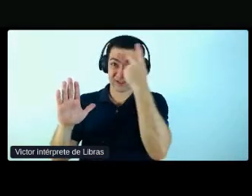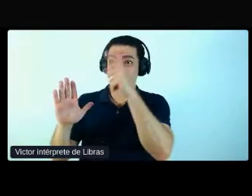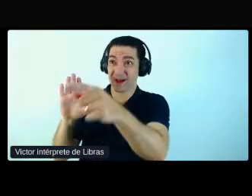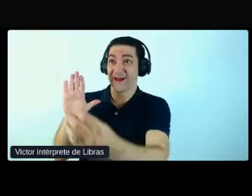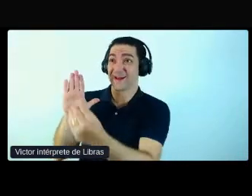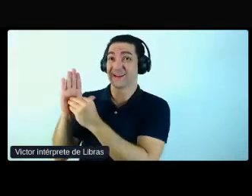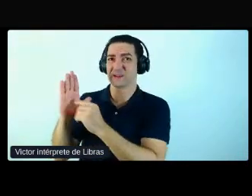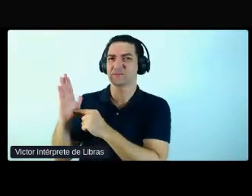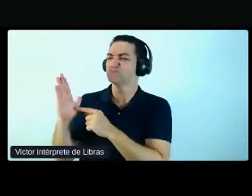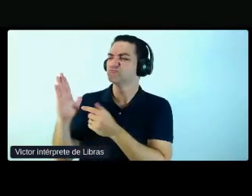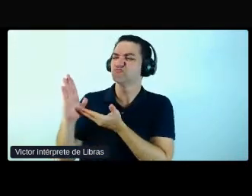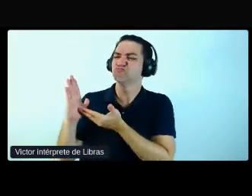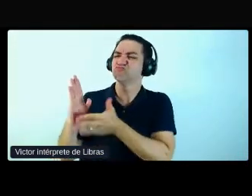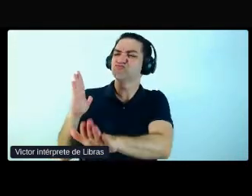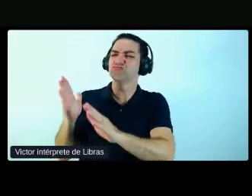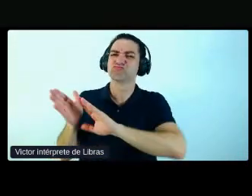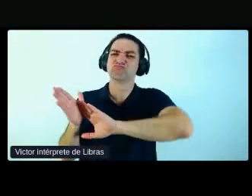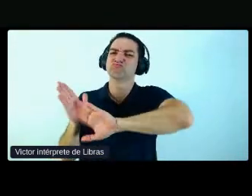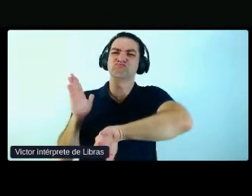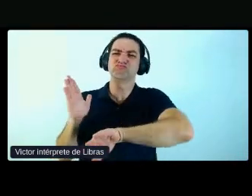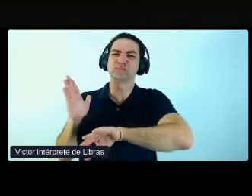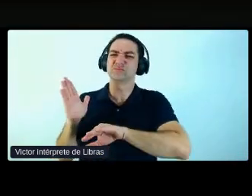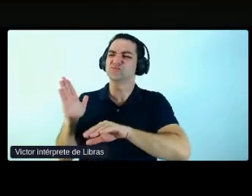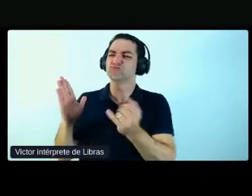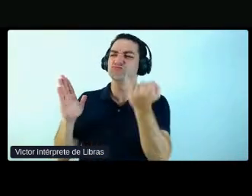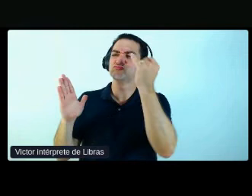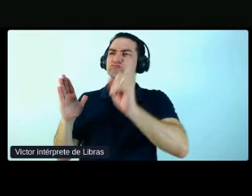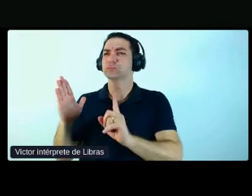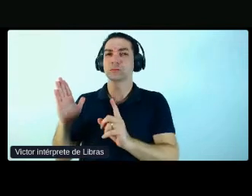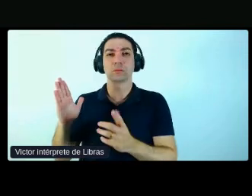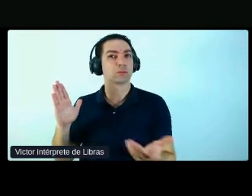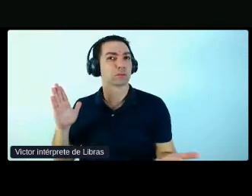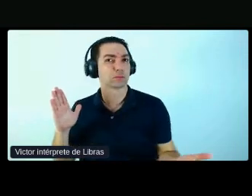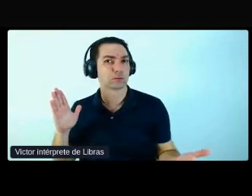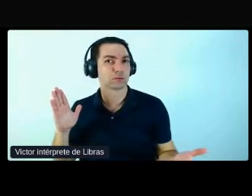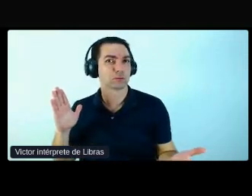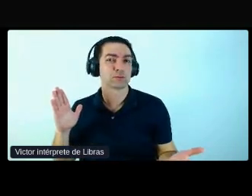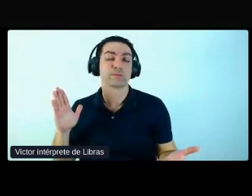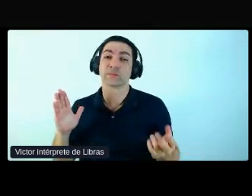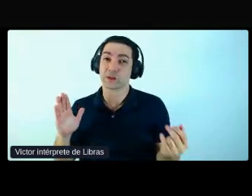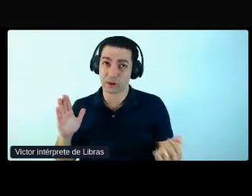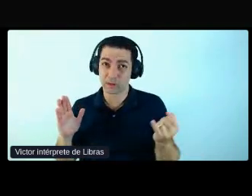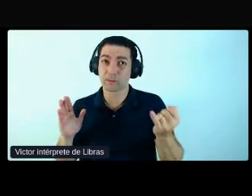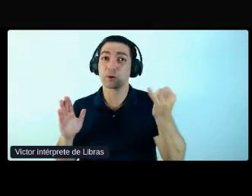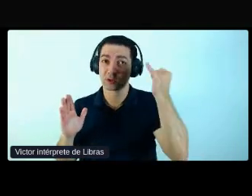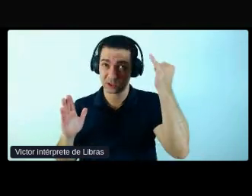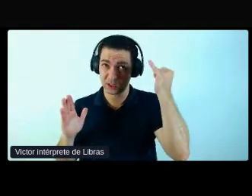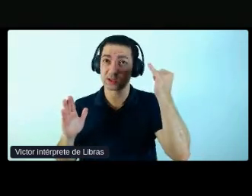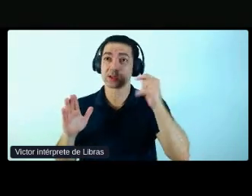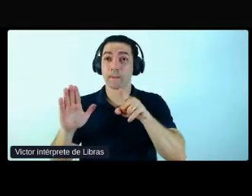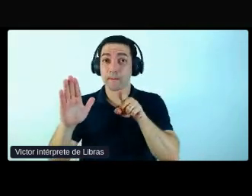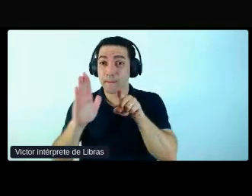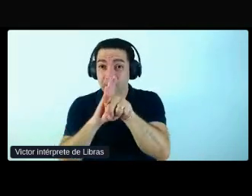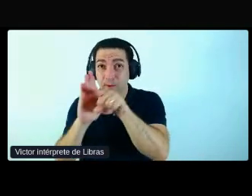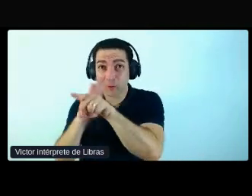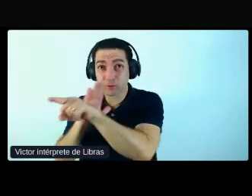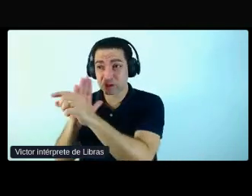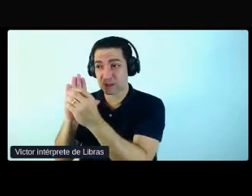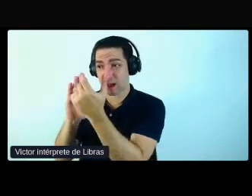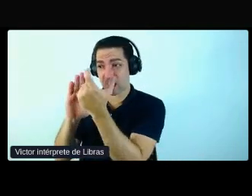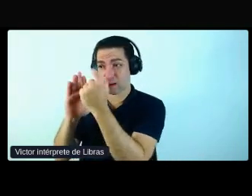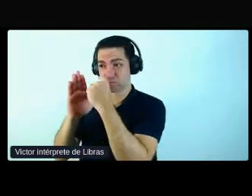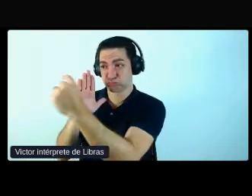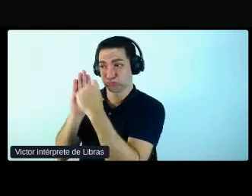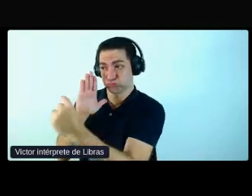estar incorretos, sim. Então, a gente pode acabar colhendo dados equívocos e gerar soluções que